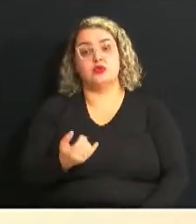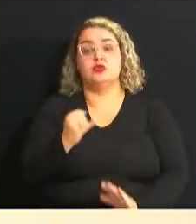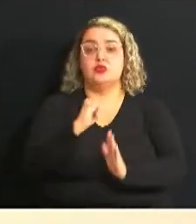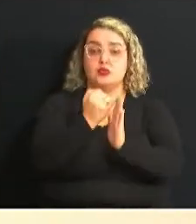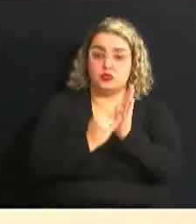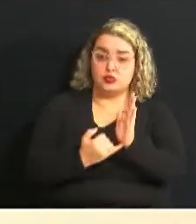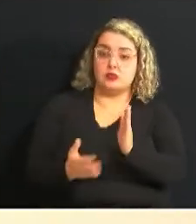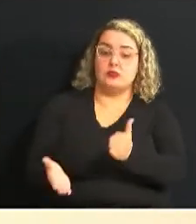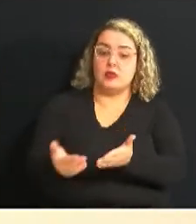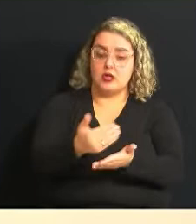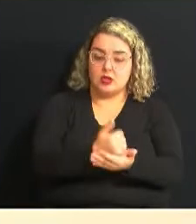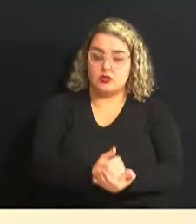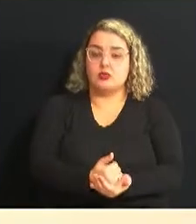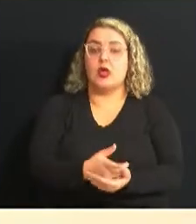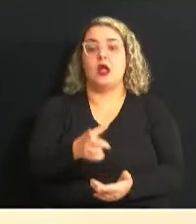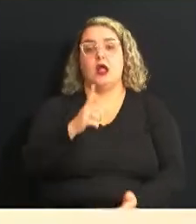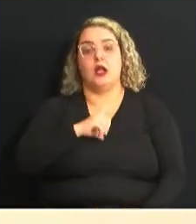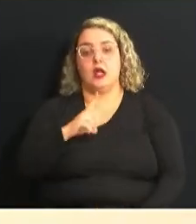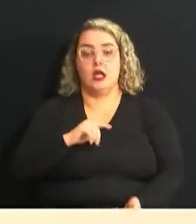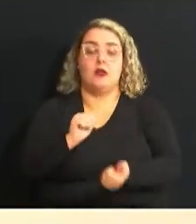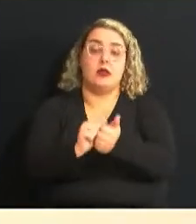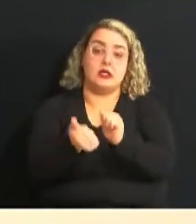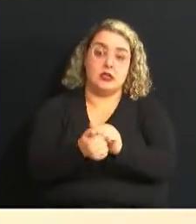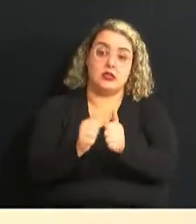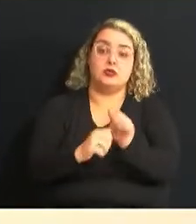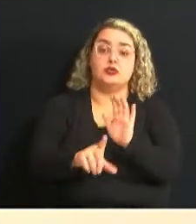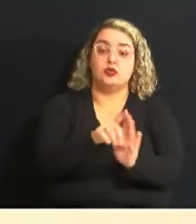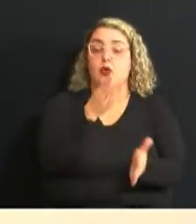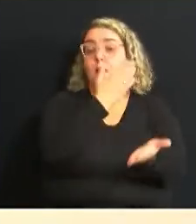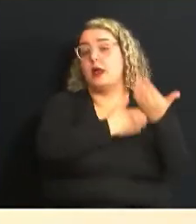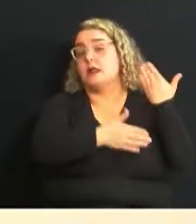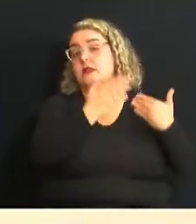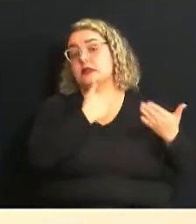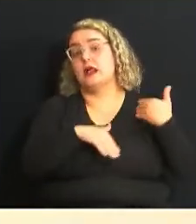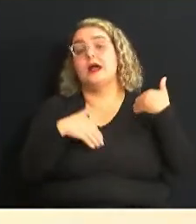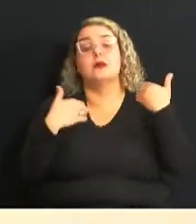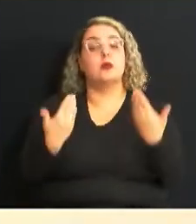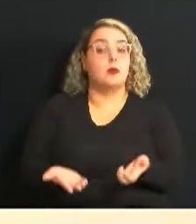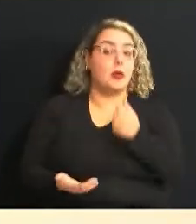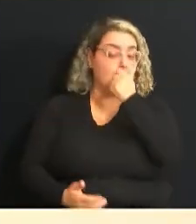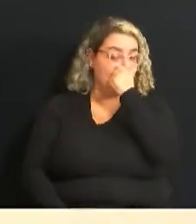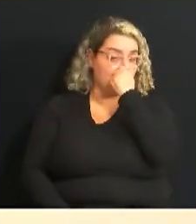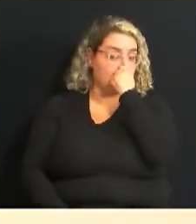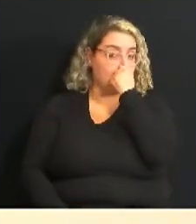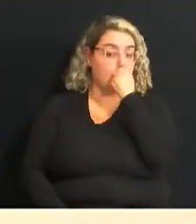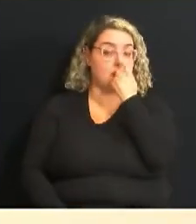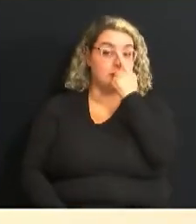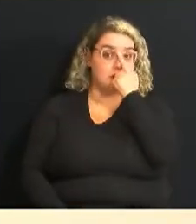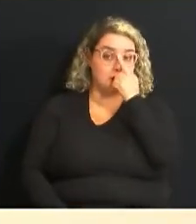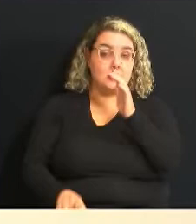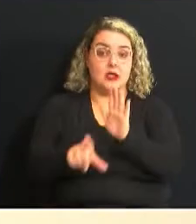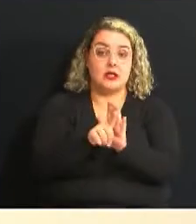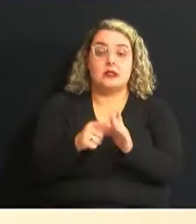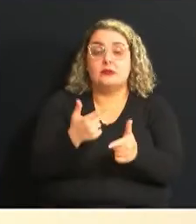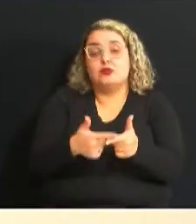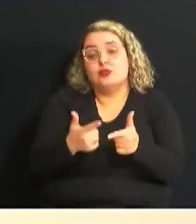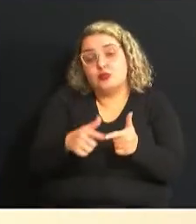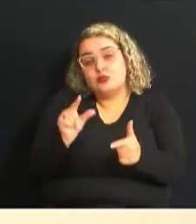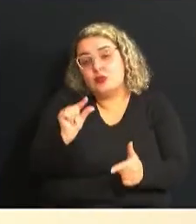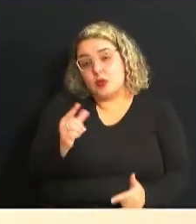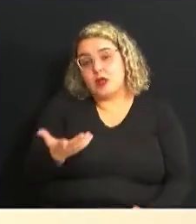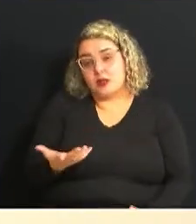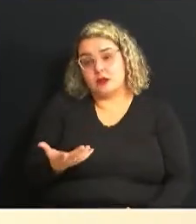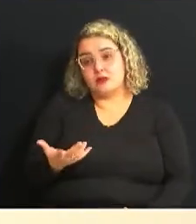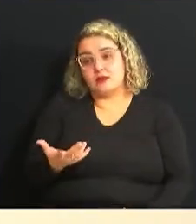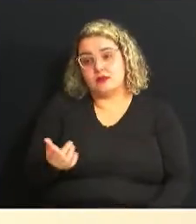arrecada. Houve essa adequação da lei no passado, só que a lei acabou tendo um probleminha que estava com